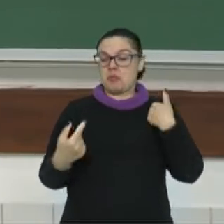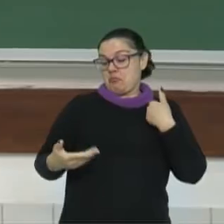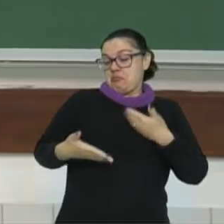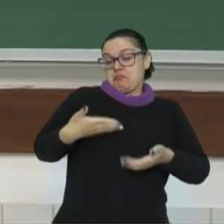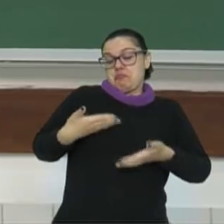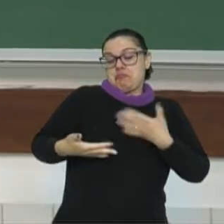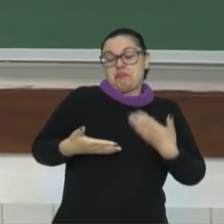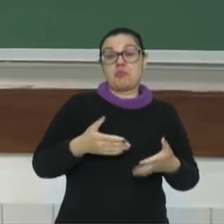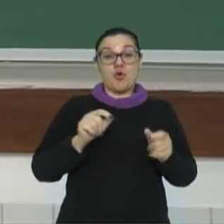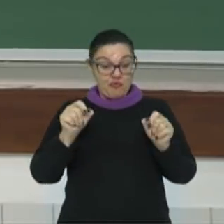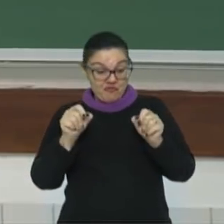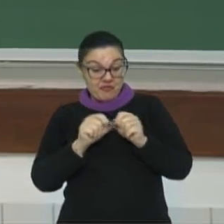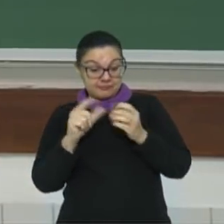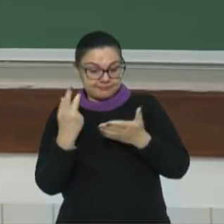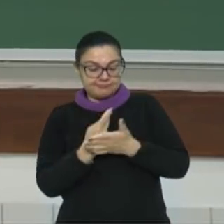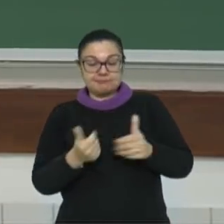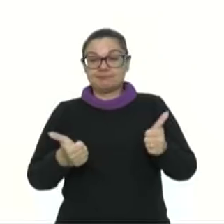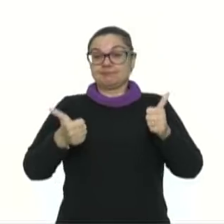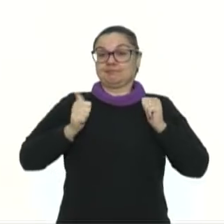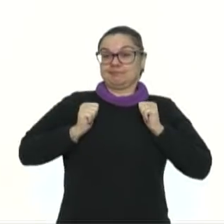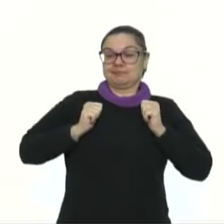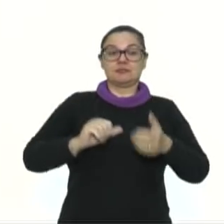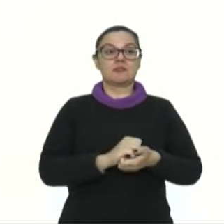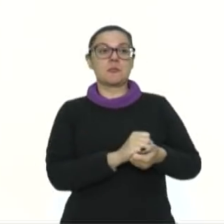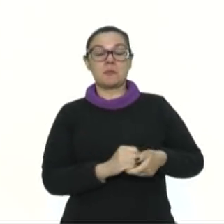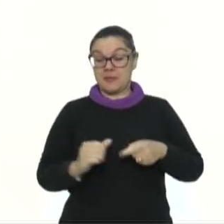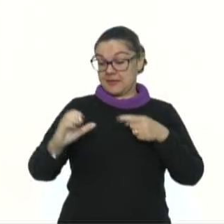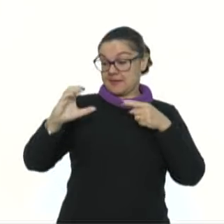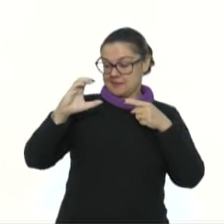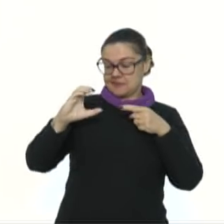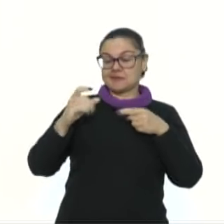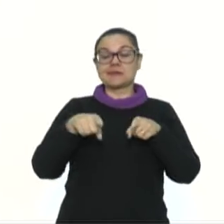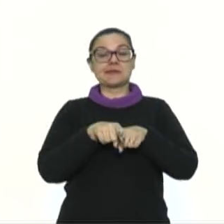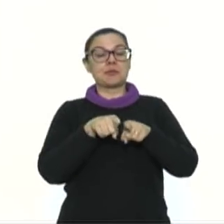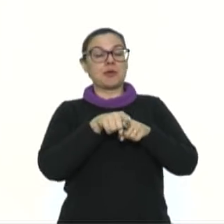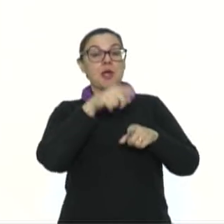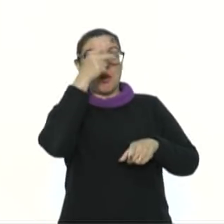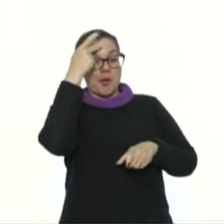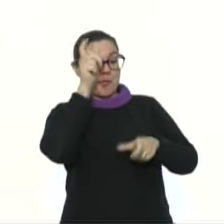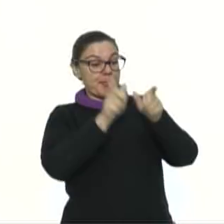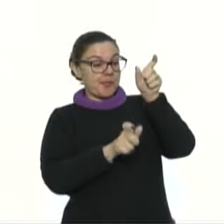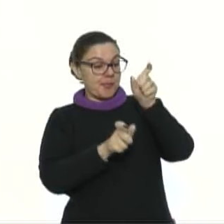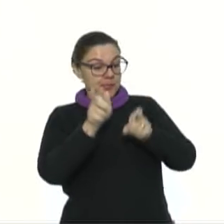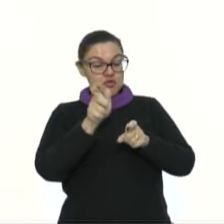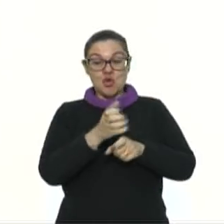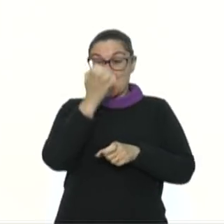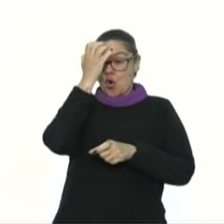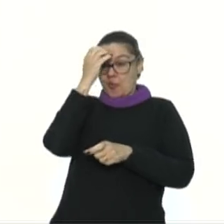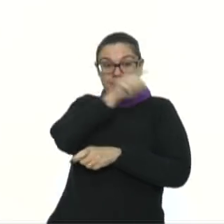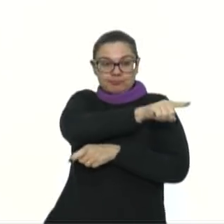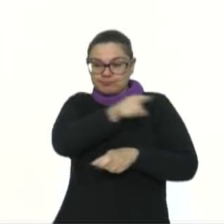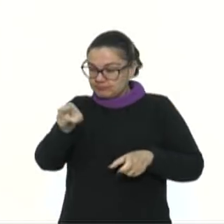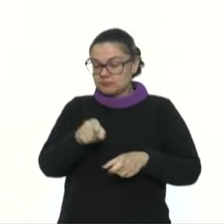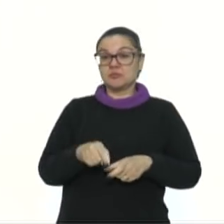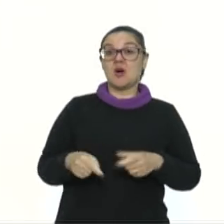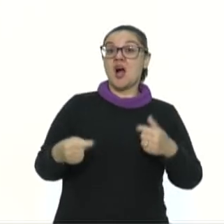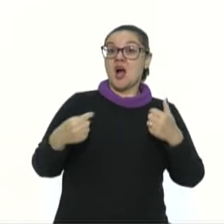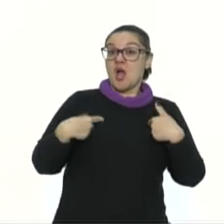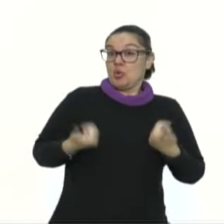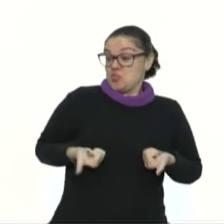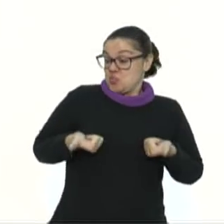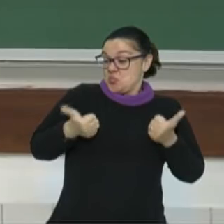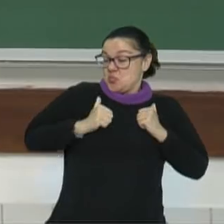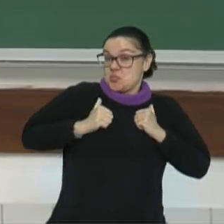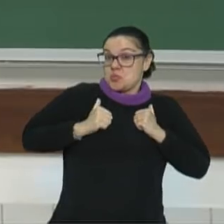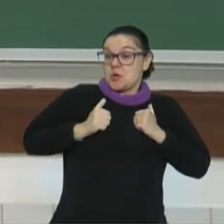né? Então é muito sério. Letra C, né, uma outra síntese, pessoas culparem os outros. Muito bem, se eu não me responsabilizo,